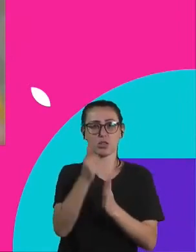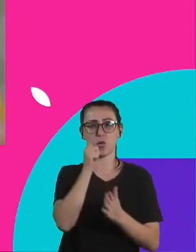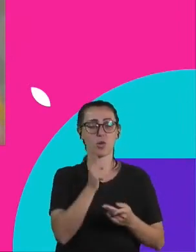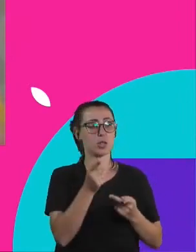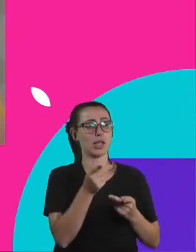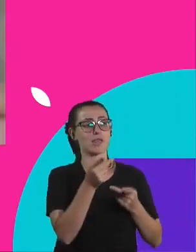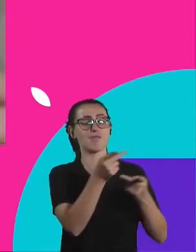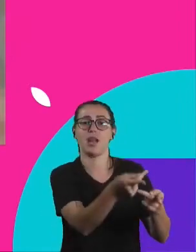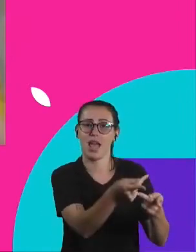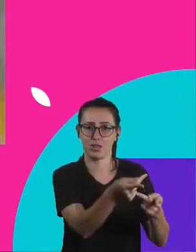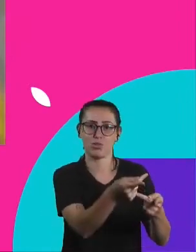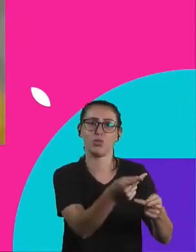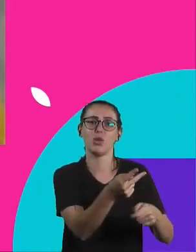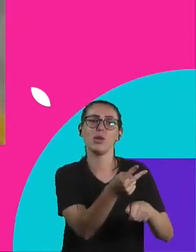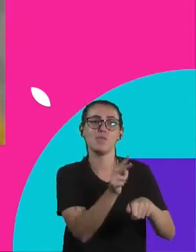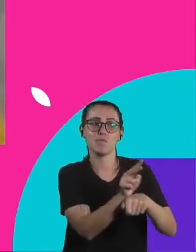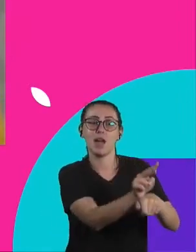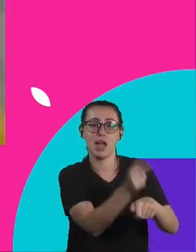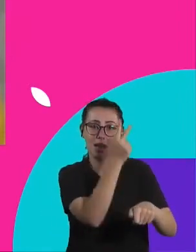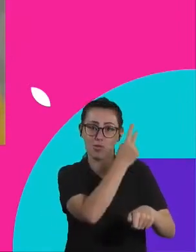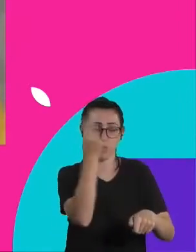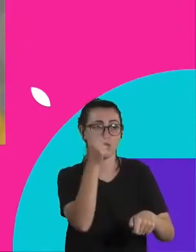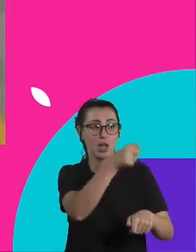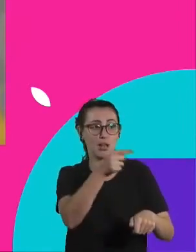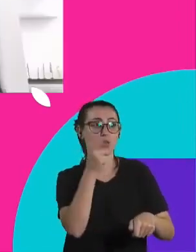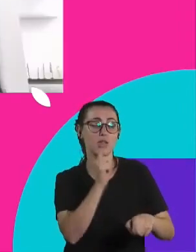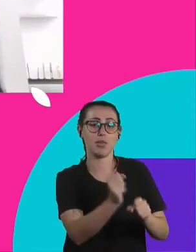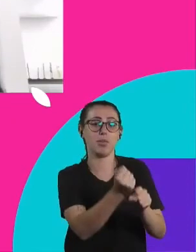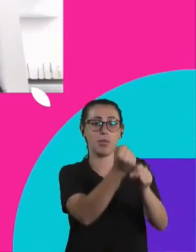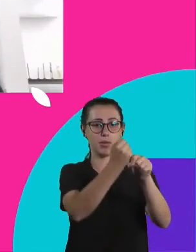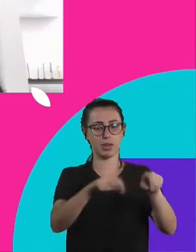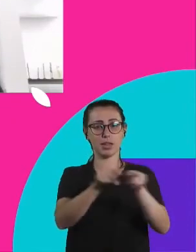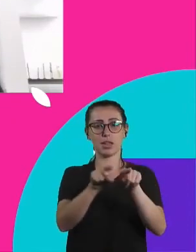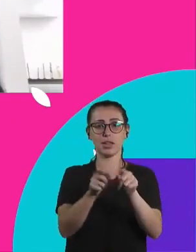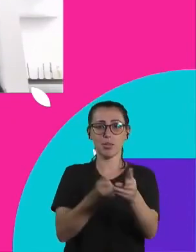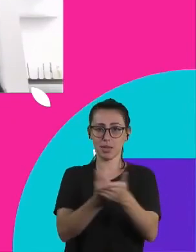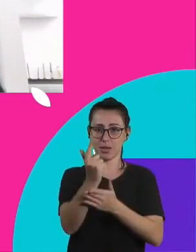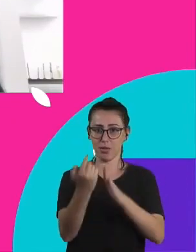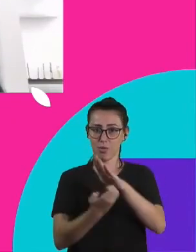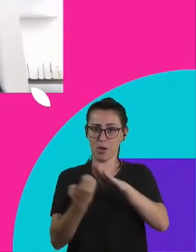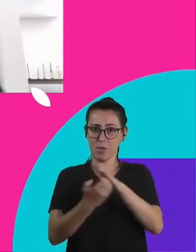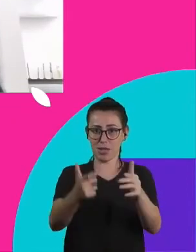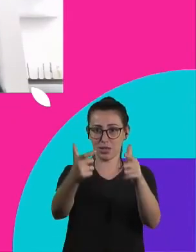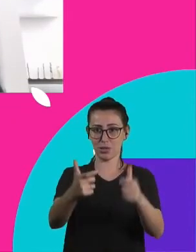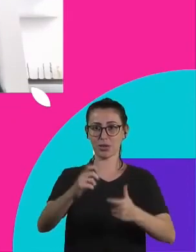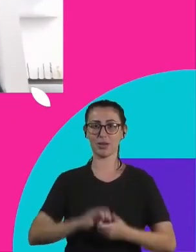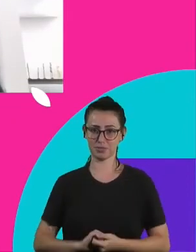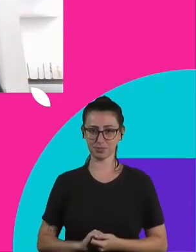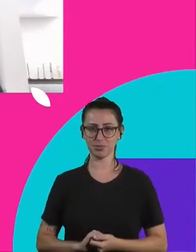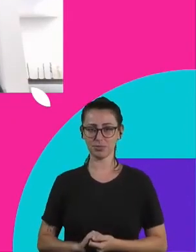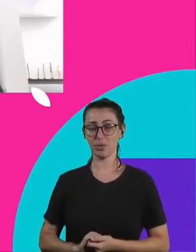empresas locais e empresta para os consumidores comprarem nessas pequenas empresas locais. Isso que a gente chama de